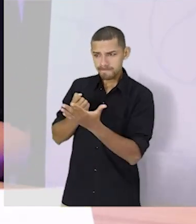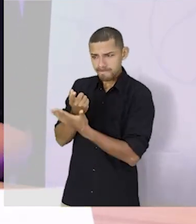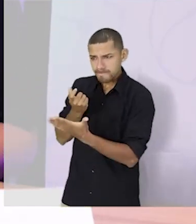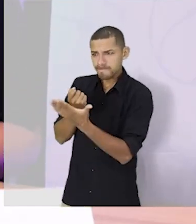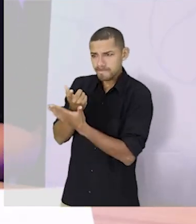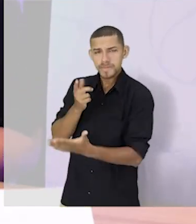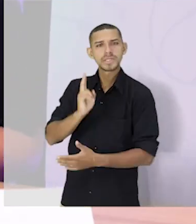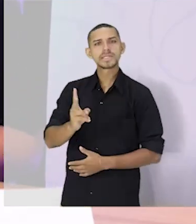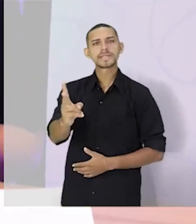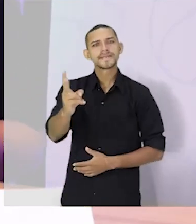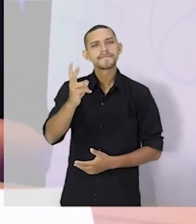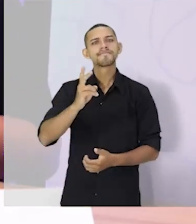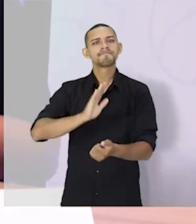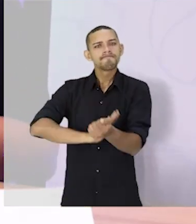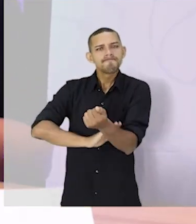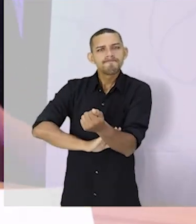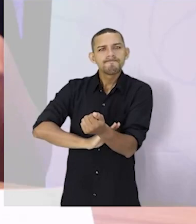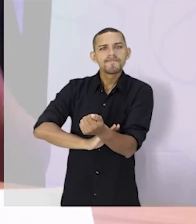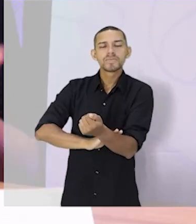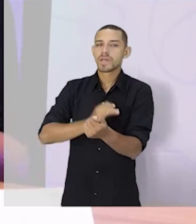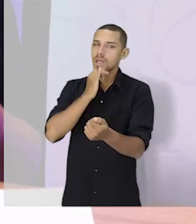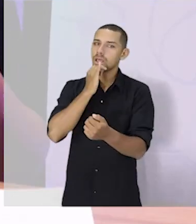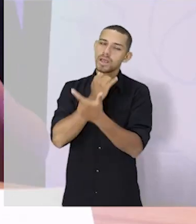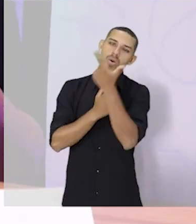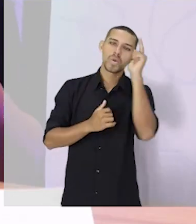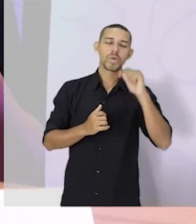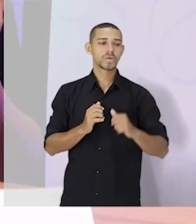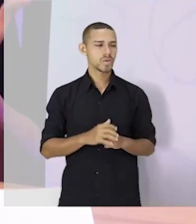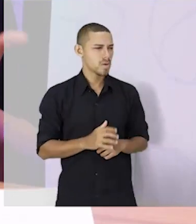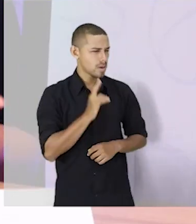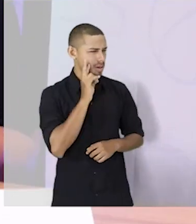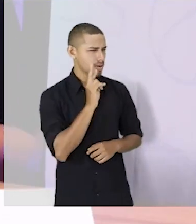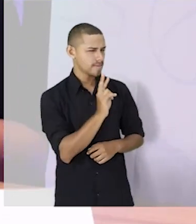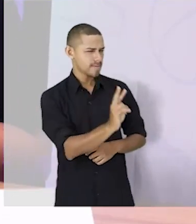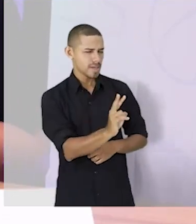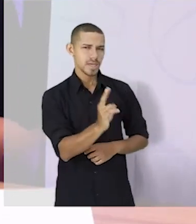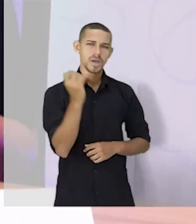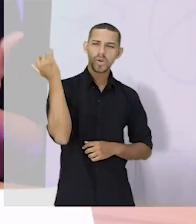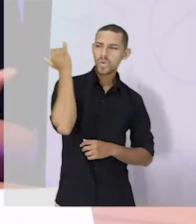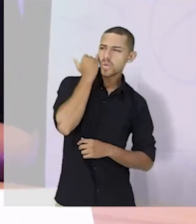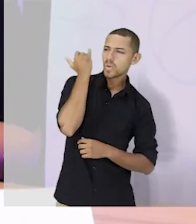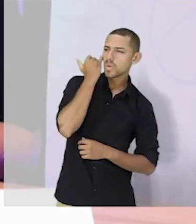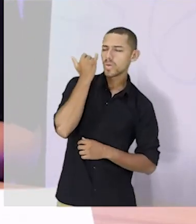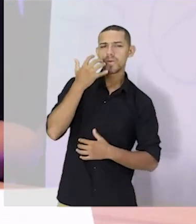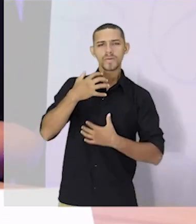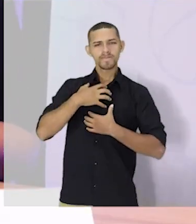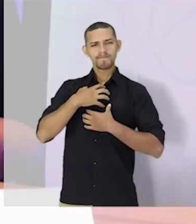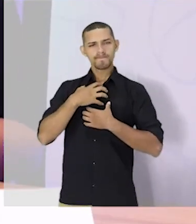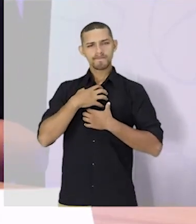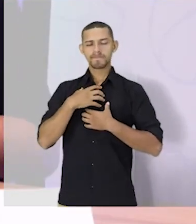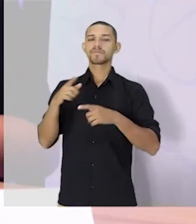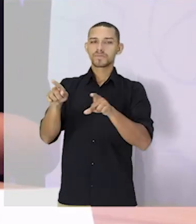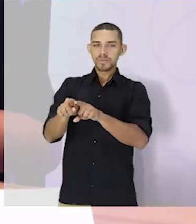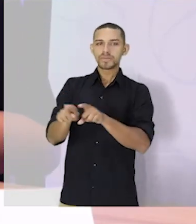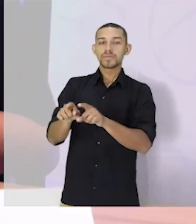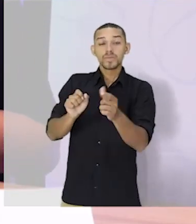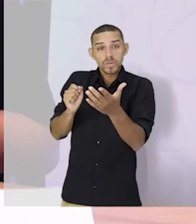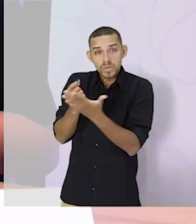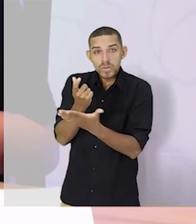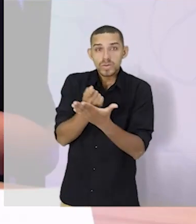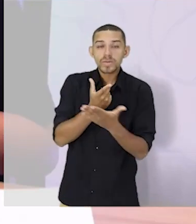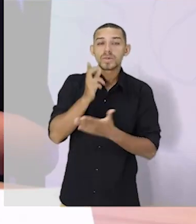existem outras formas de consumo, né? Como o ver, o ouvir informações. Os sentimentos também são formas de consumo.